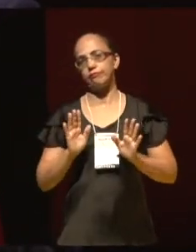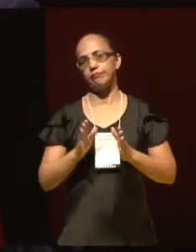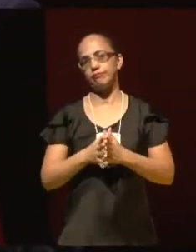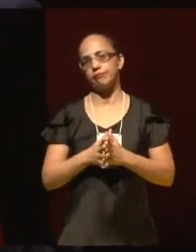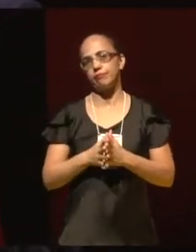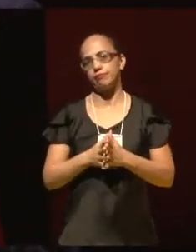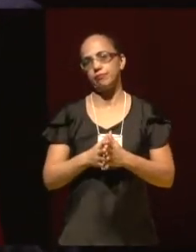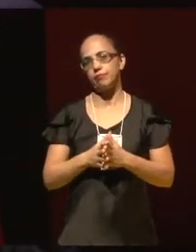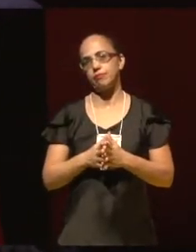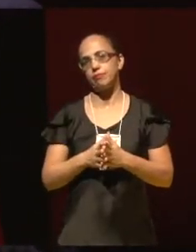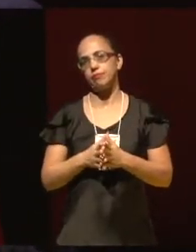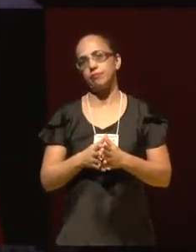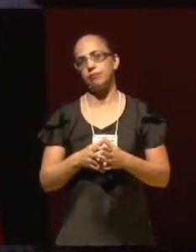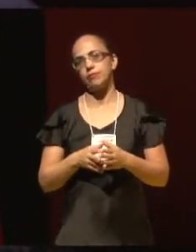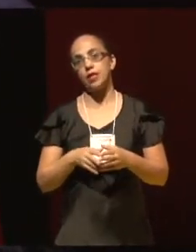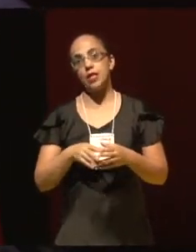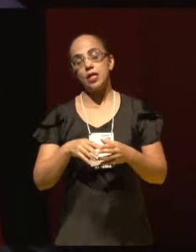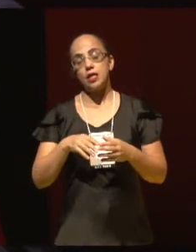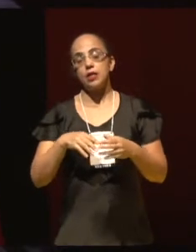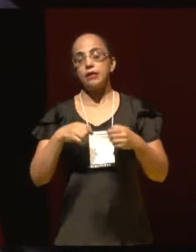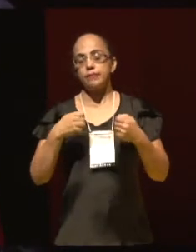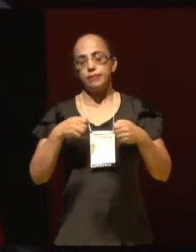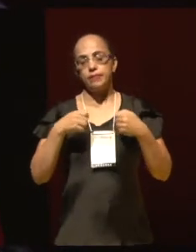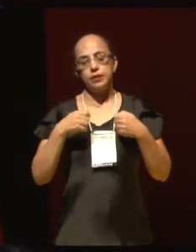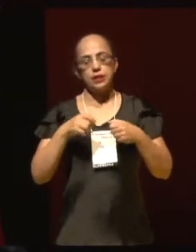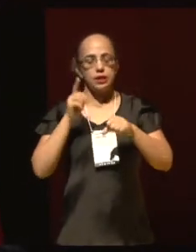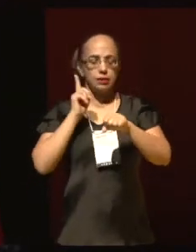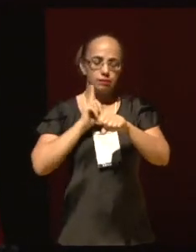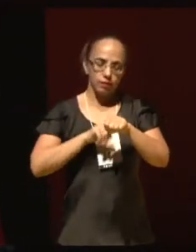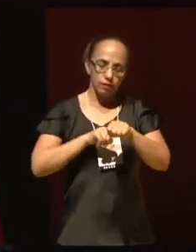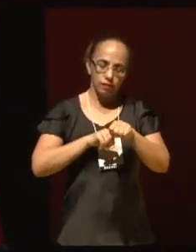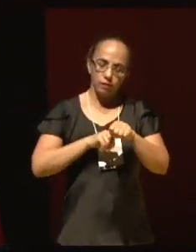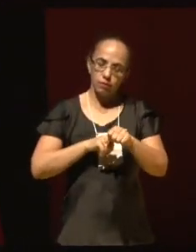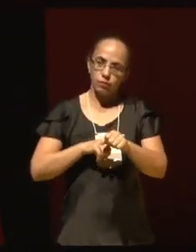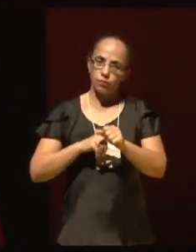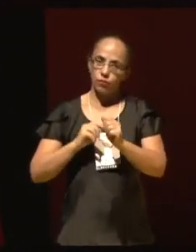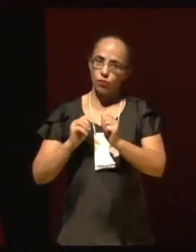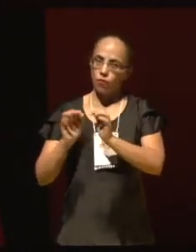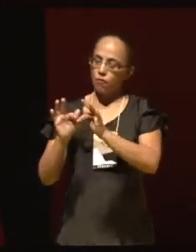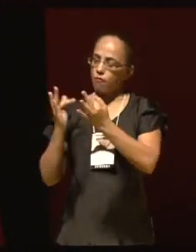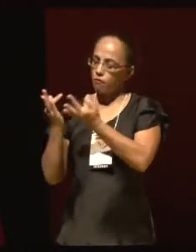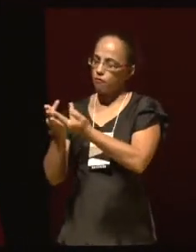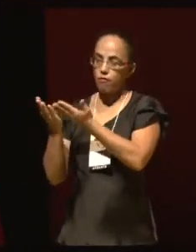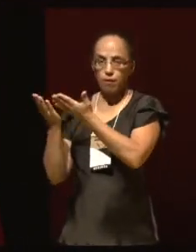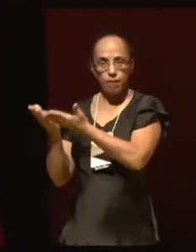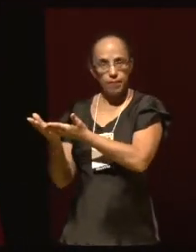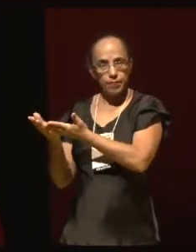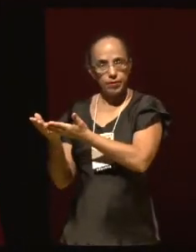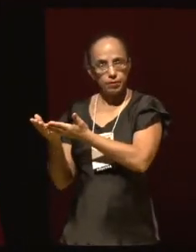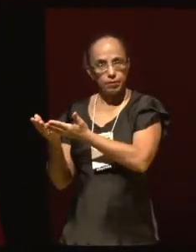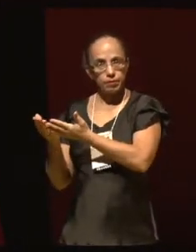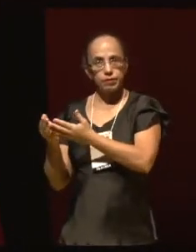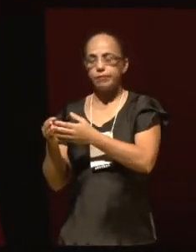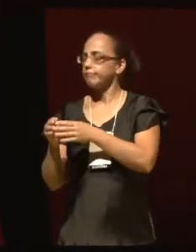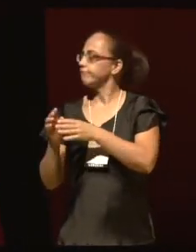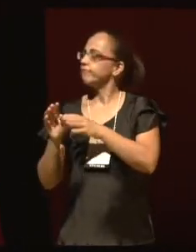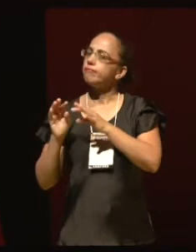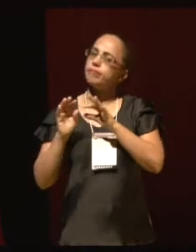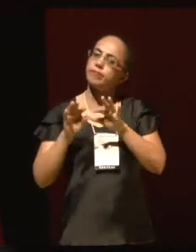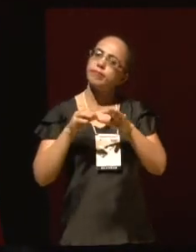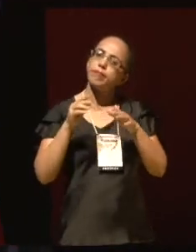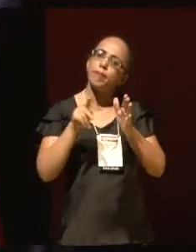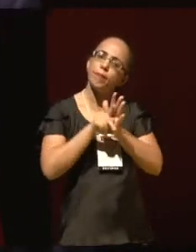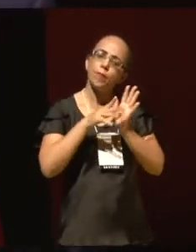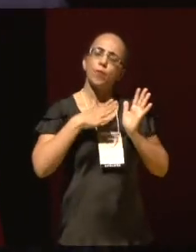Tira tempo de sua família, tira tempo para si mesmo para trabalhar. Isso é